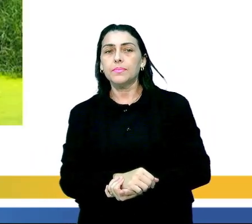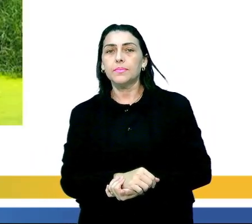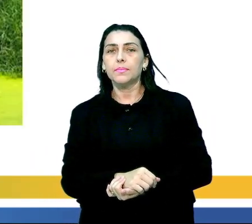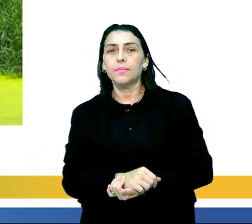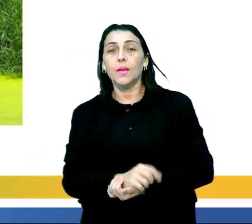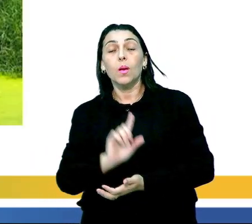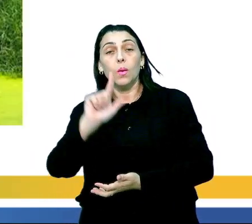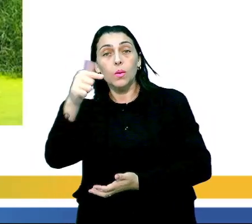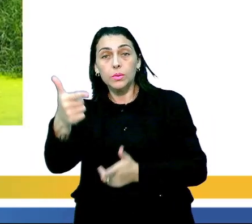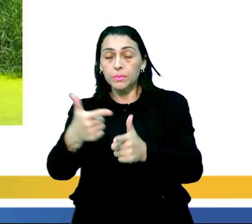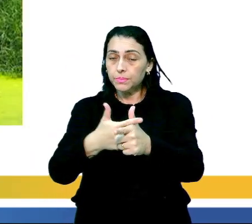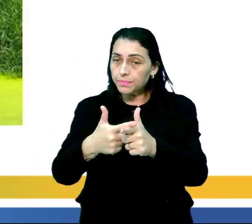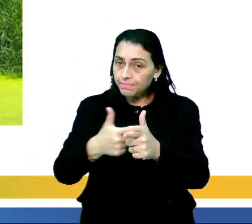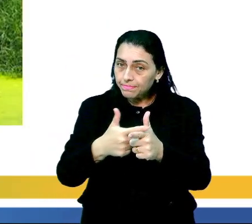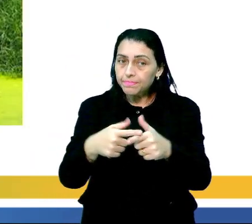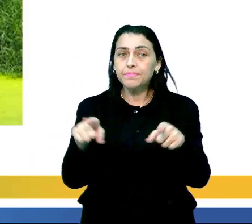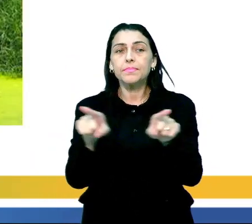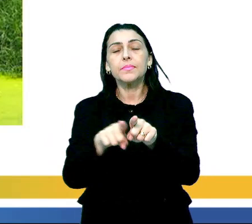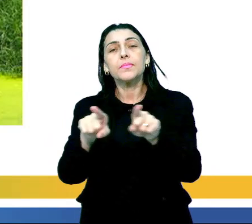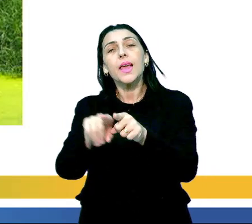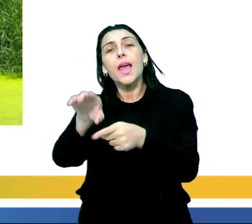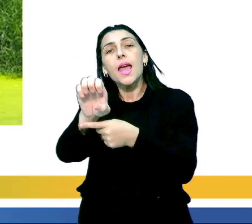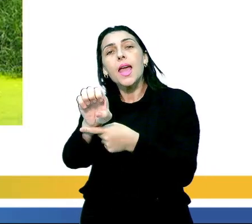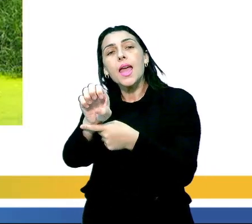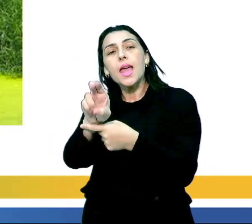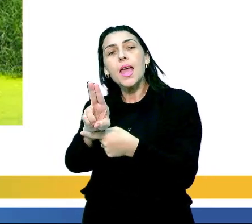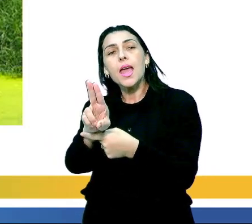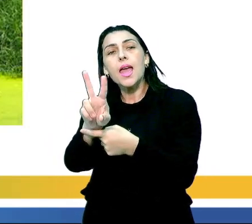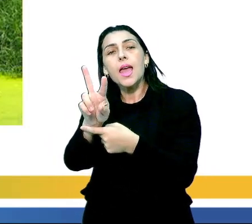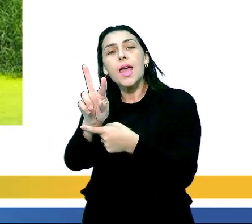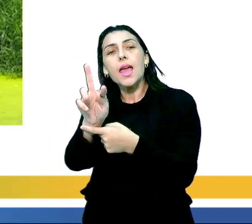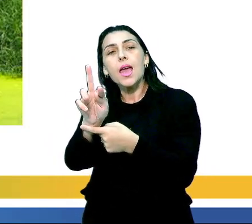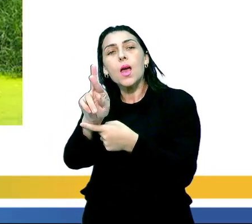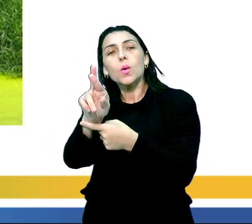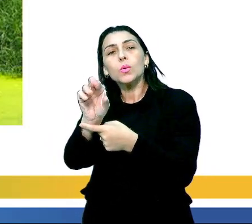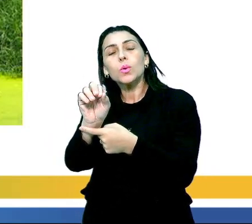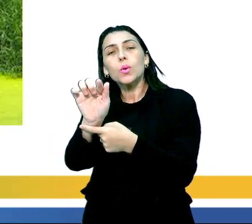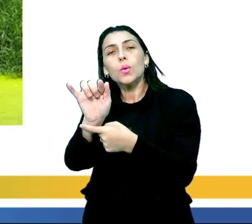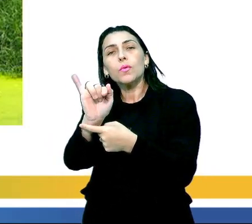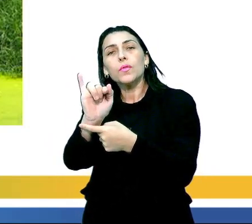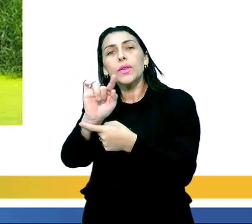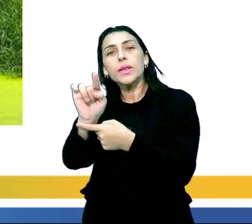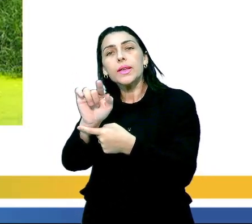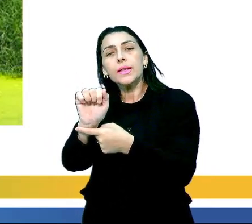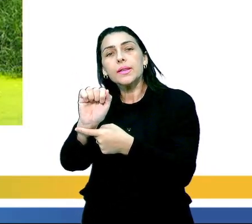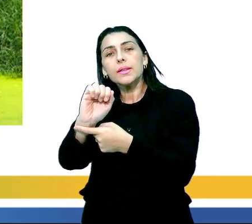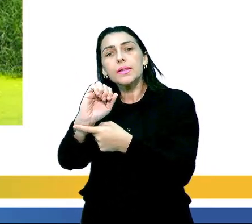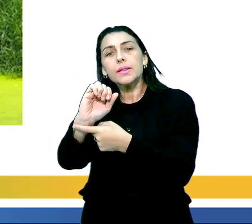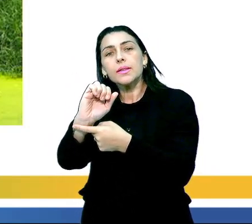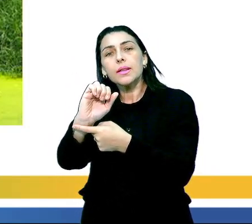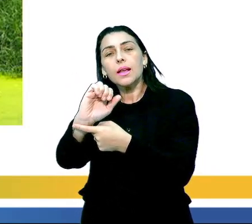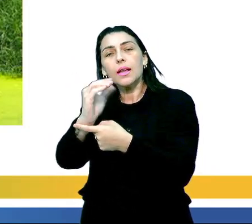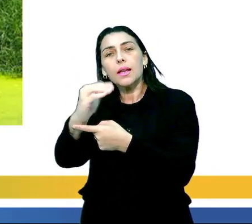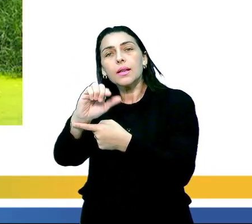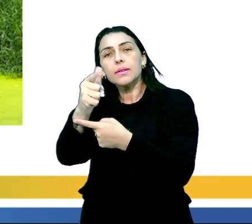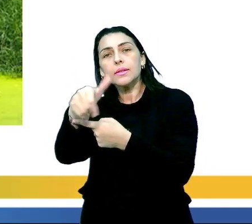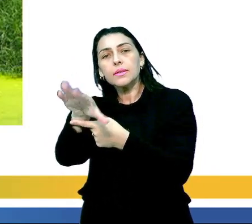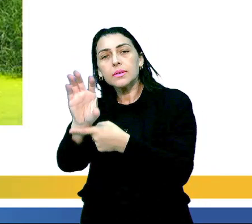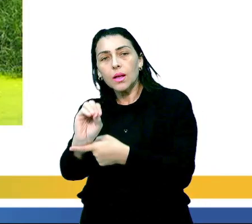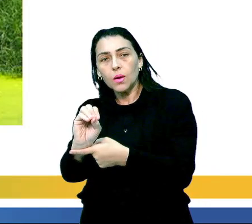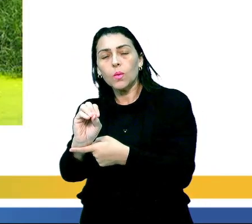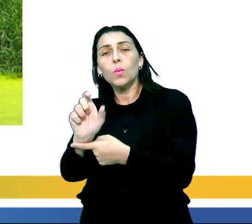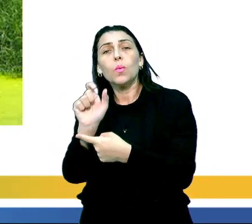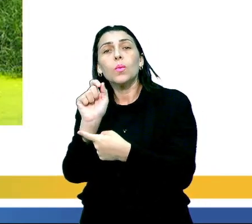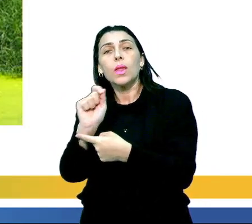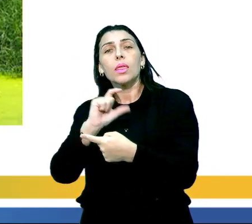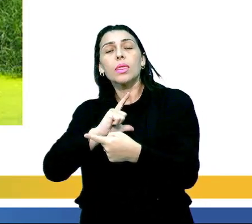Bom, outro problema causado pela ação humana, esse problema é chamado de eutrofização.